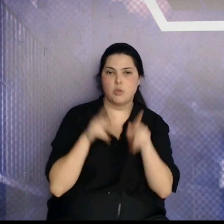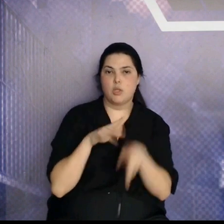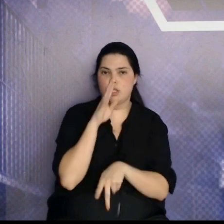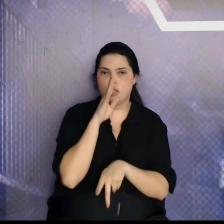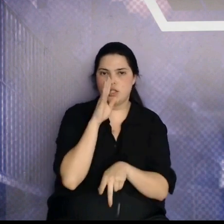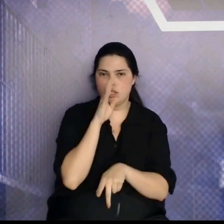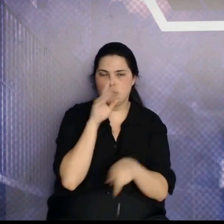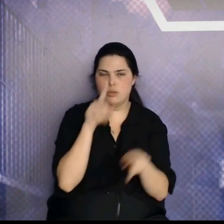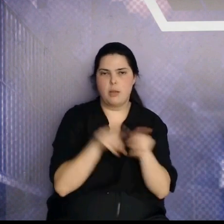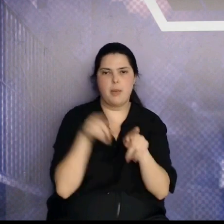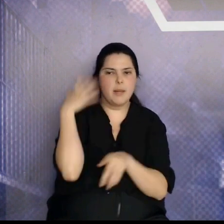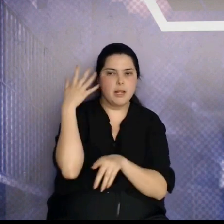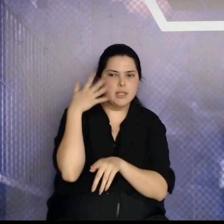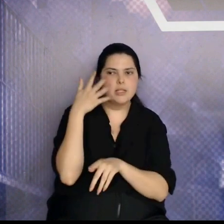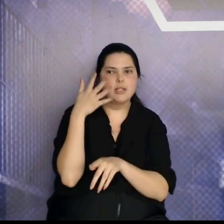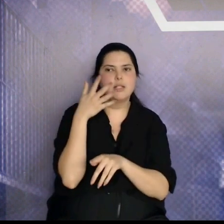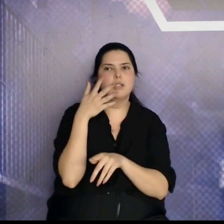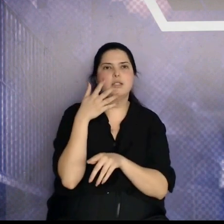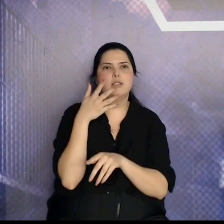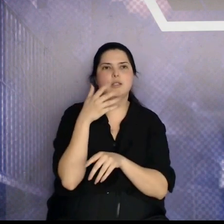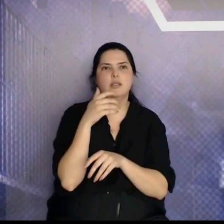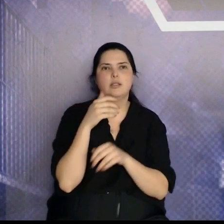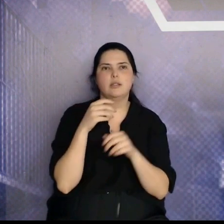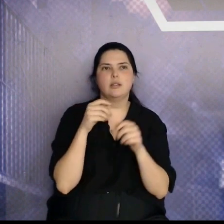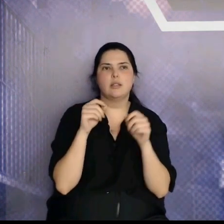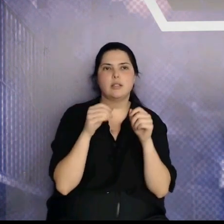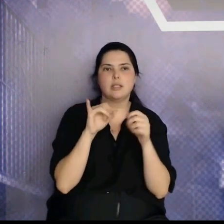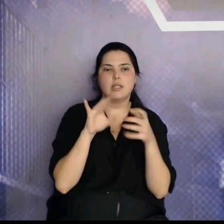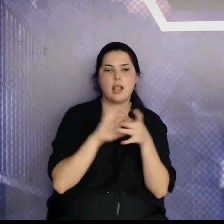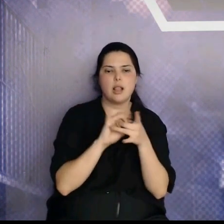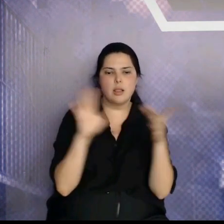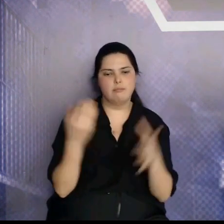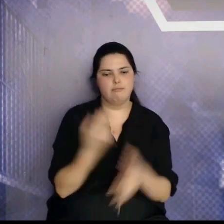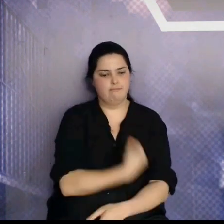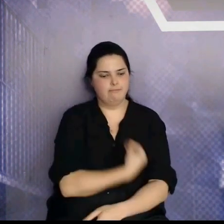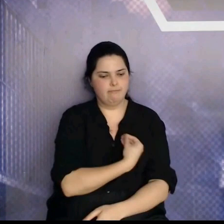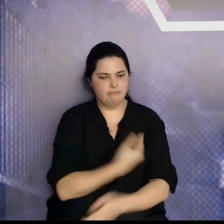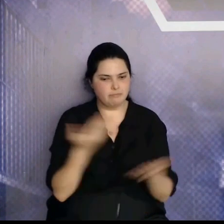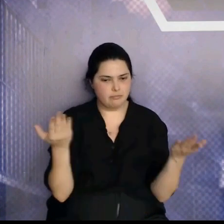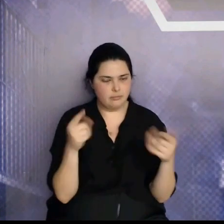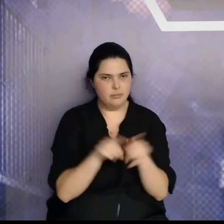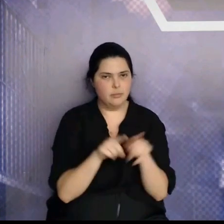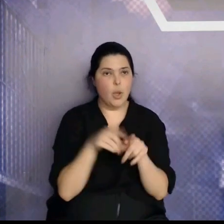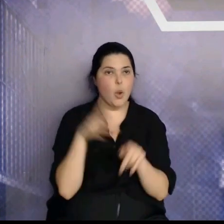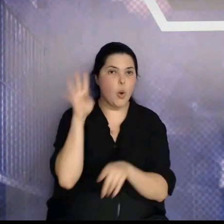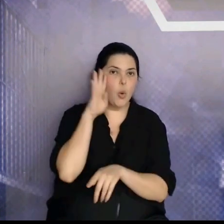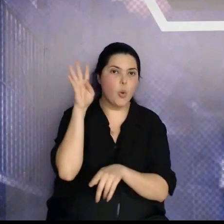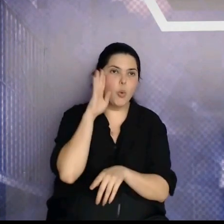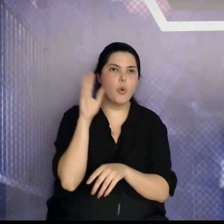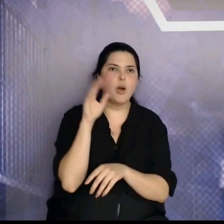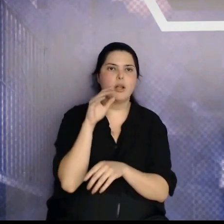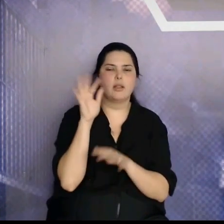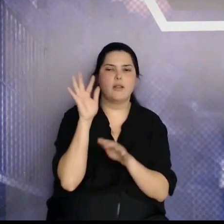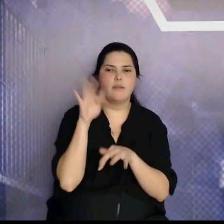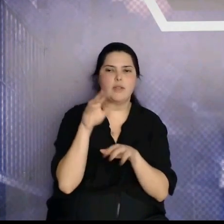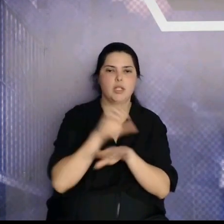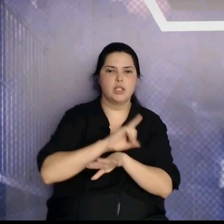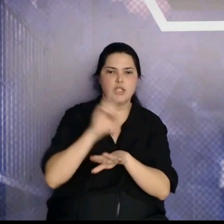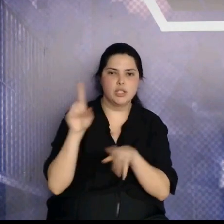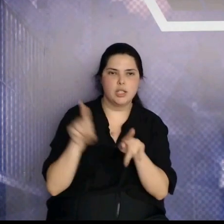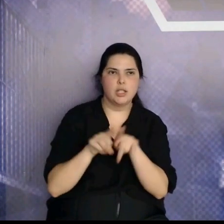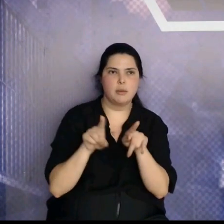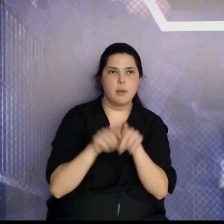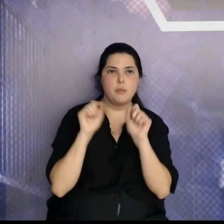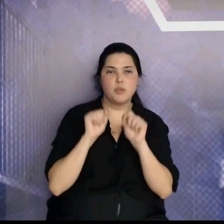dos palestrantes, dos painelistas, todo mundo que se dispôs a vir aqui, né? A gente está aqui numa quarta-feira, final de dia. Vocês podiam estar no